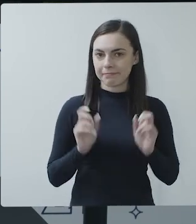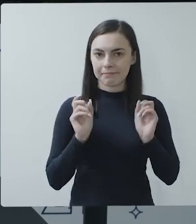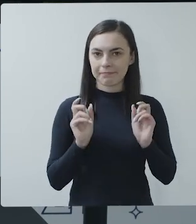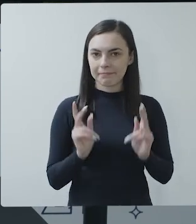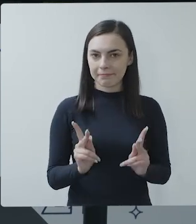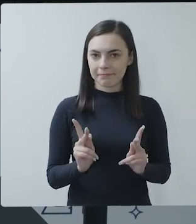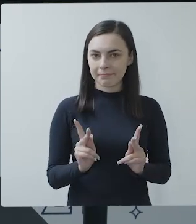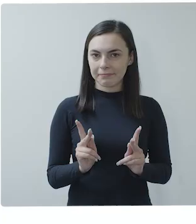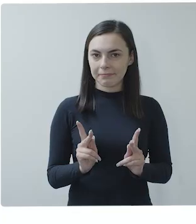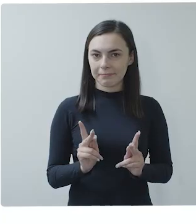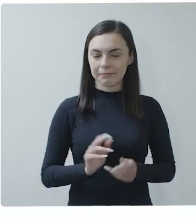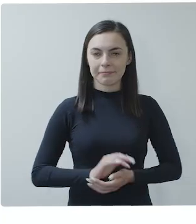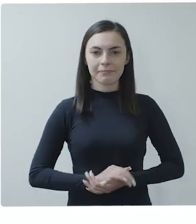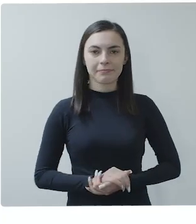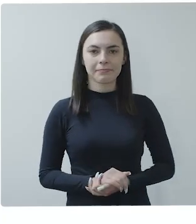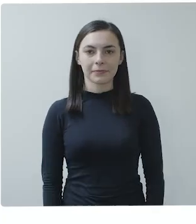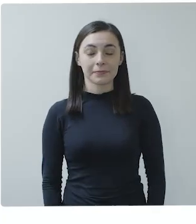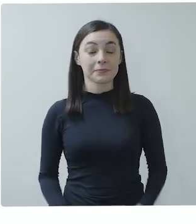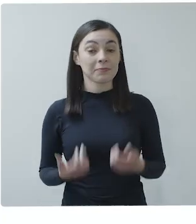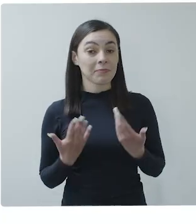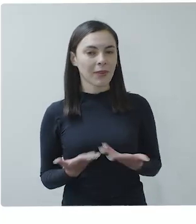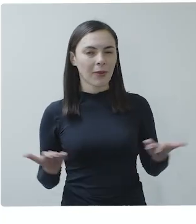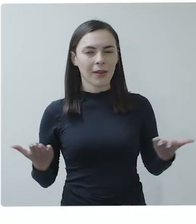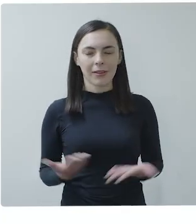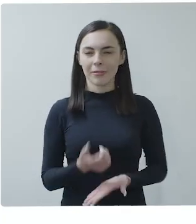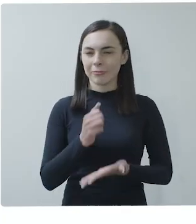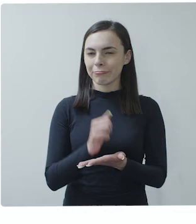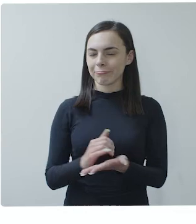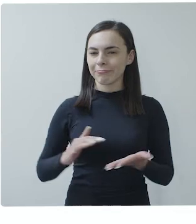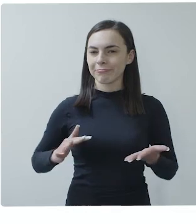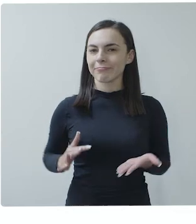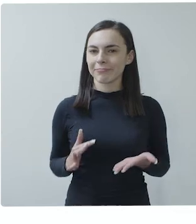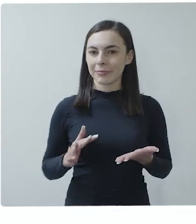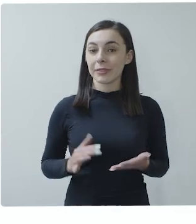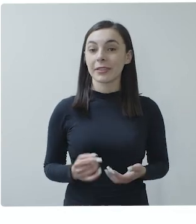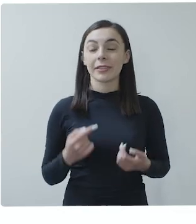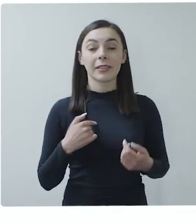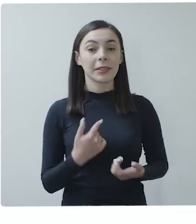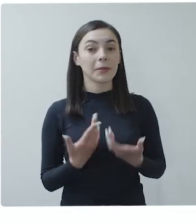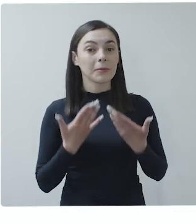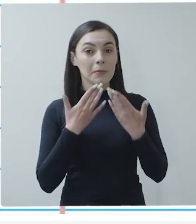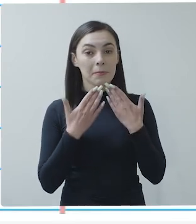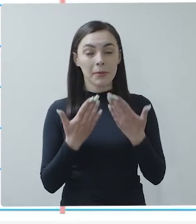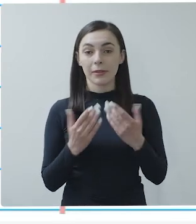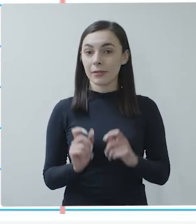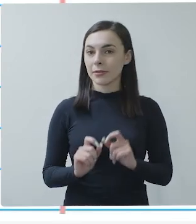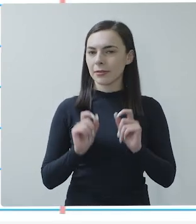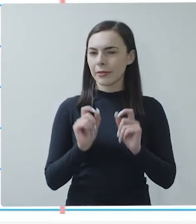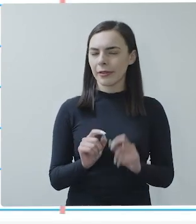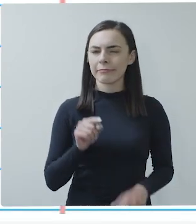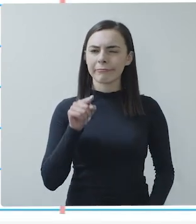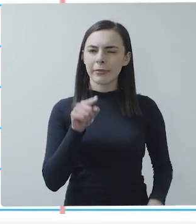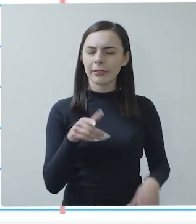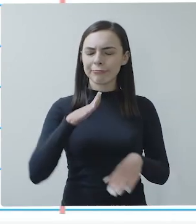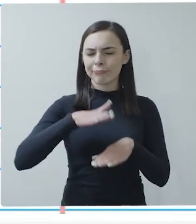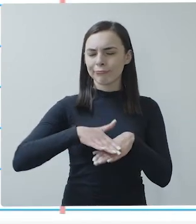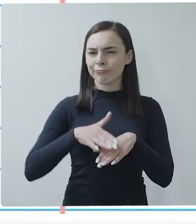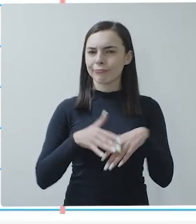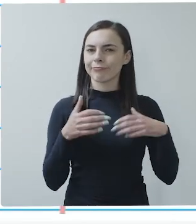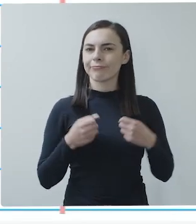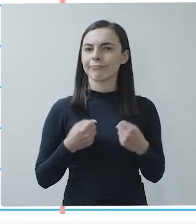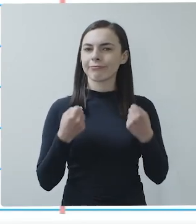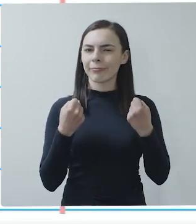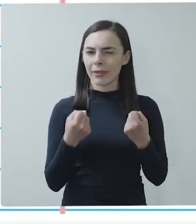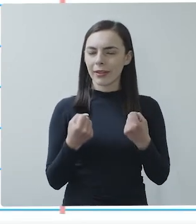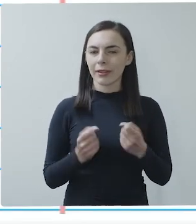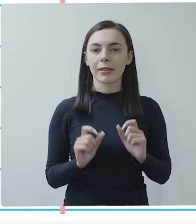fazer, tá bom? Então, agora a gente vai para uma atividade e eu quero vocês super dedicados,